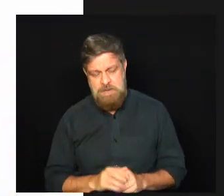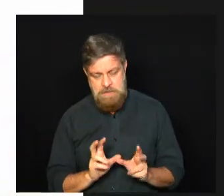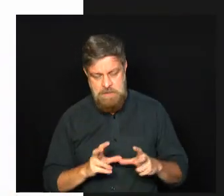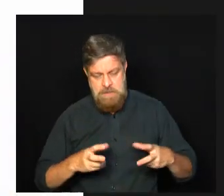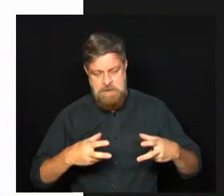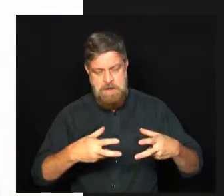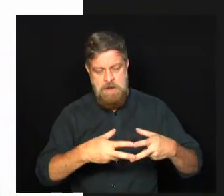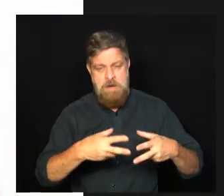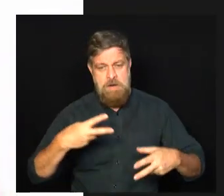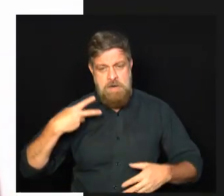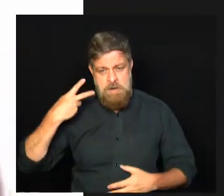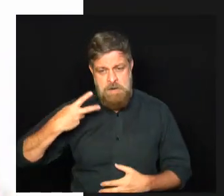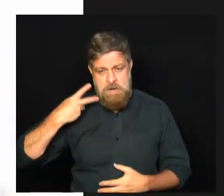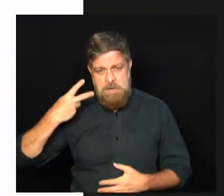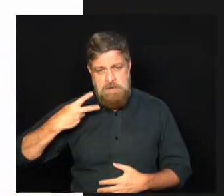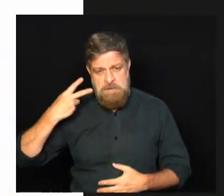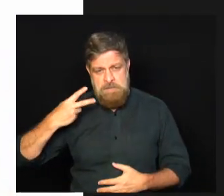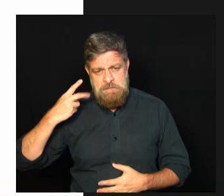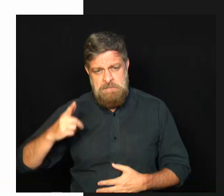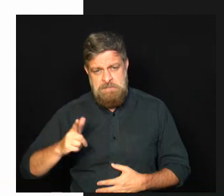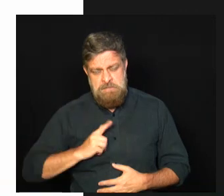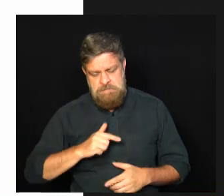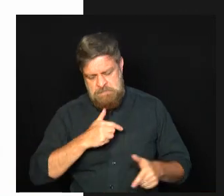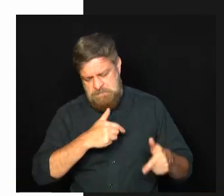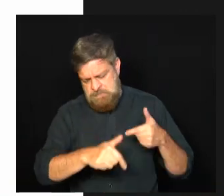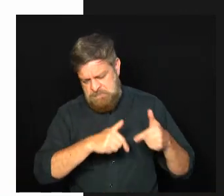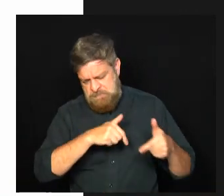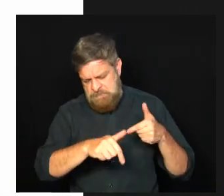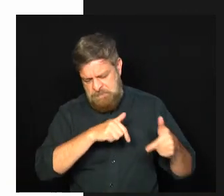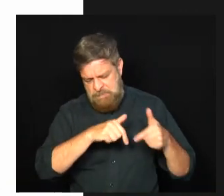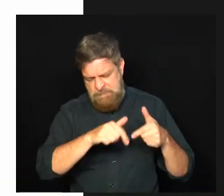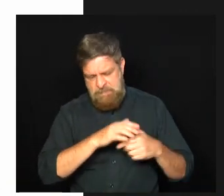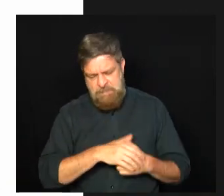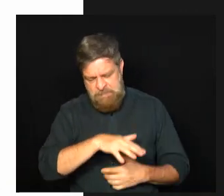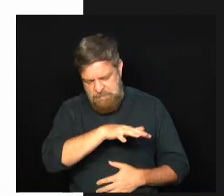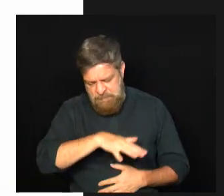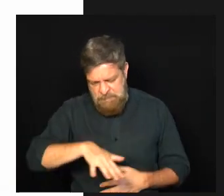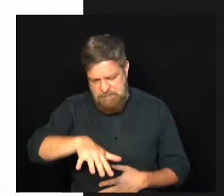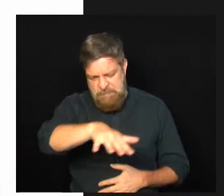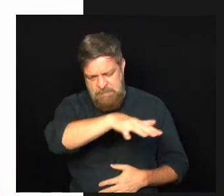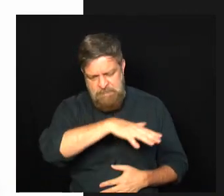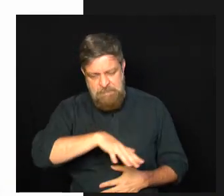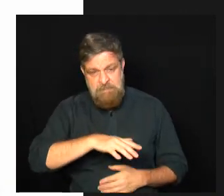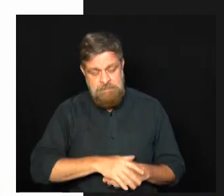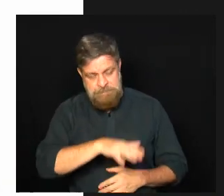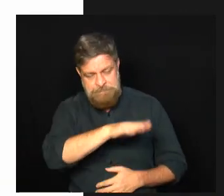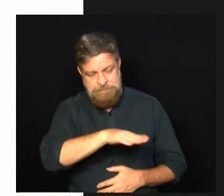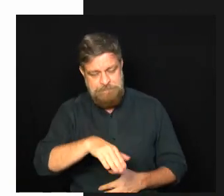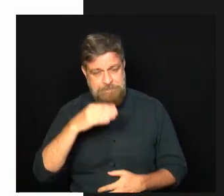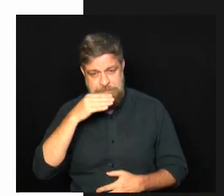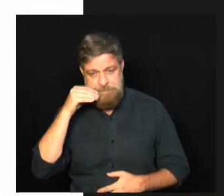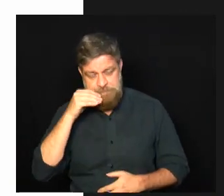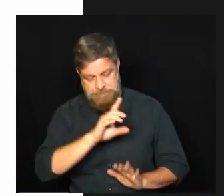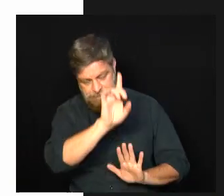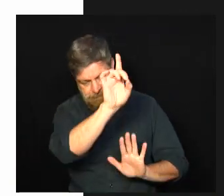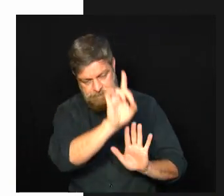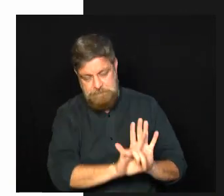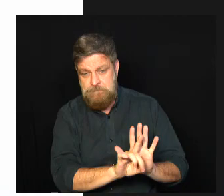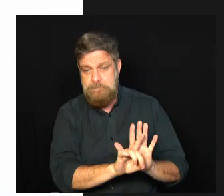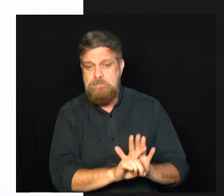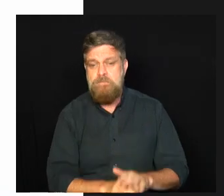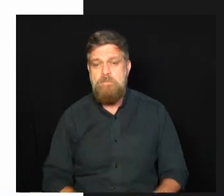comissão, né, que trabalha nesta linha dos direitos da criança, né, e